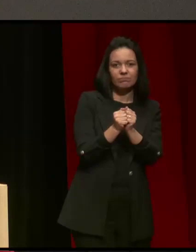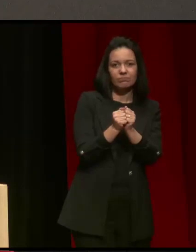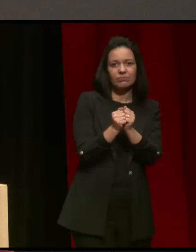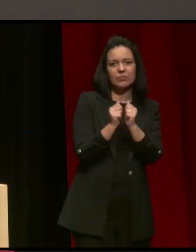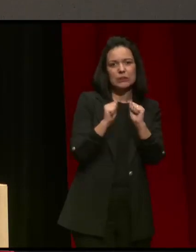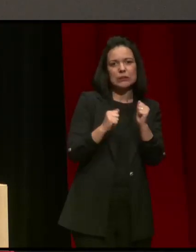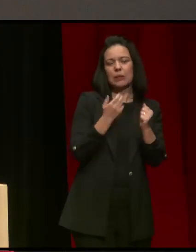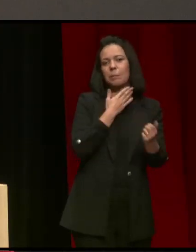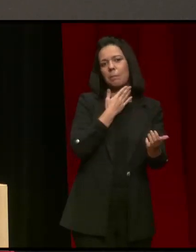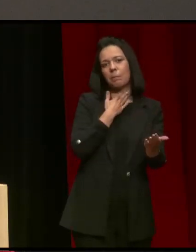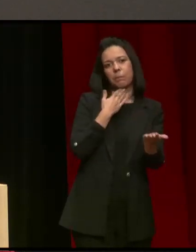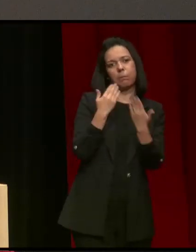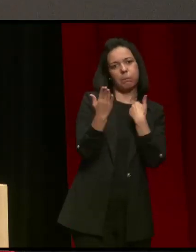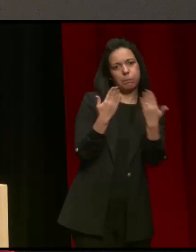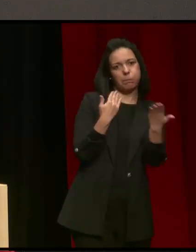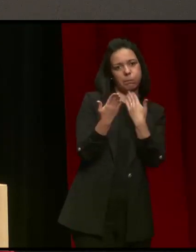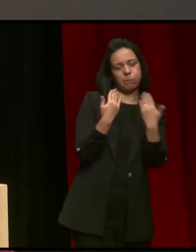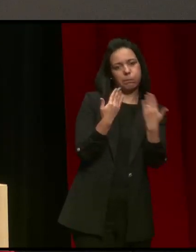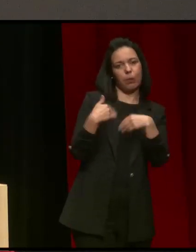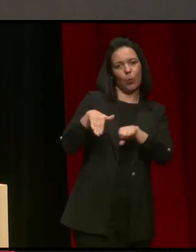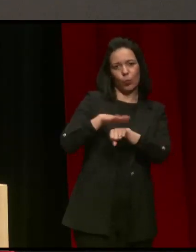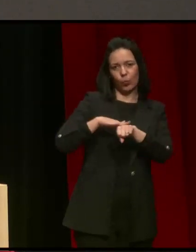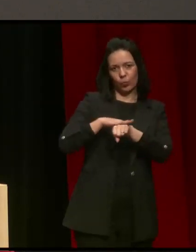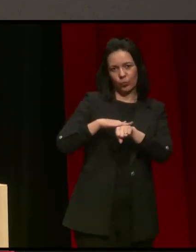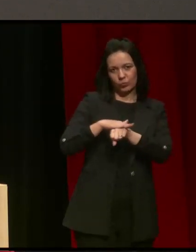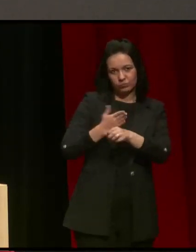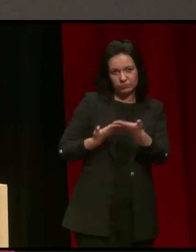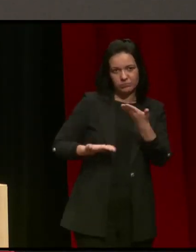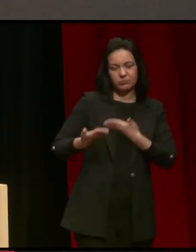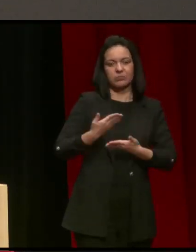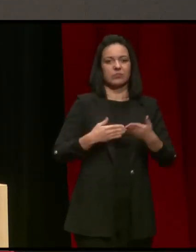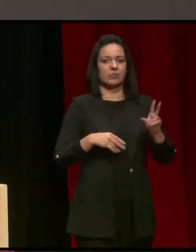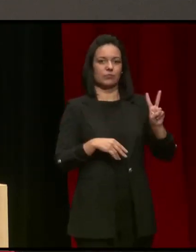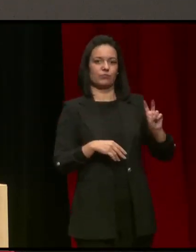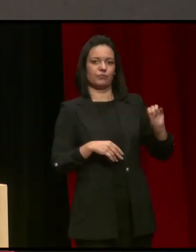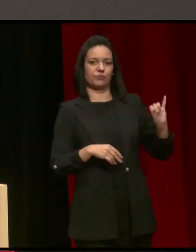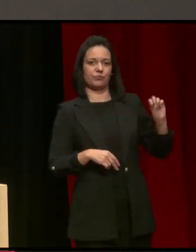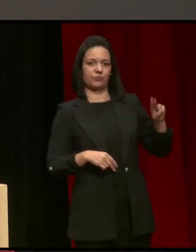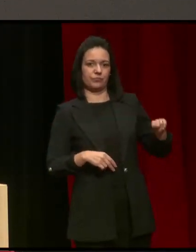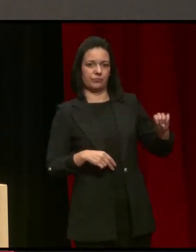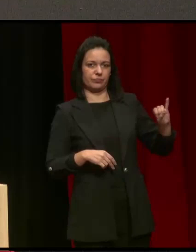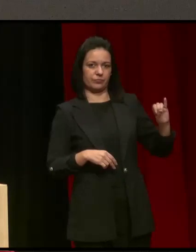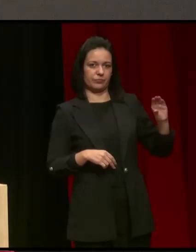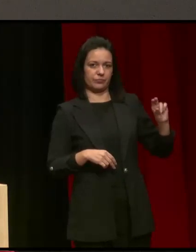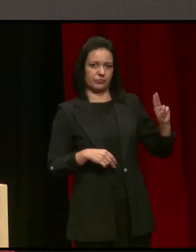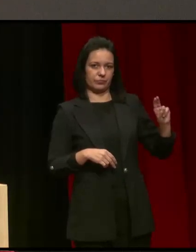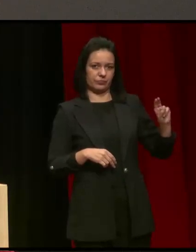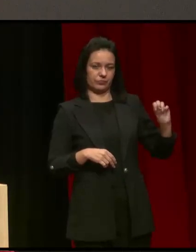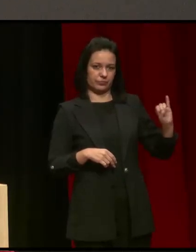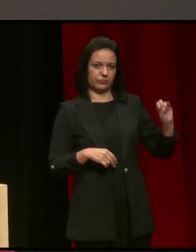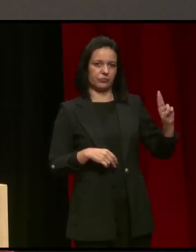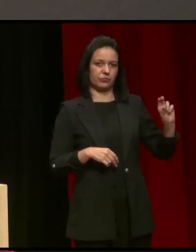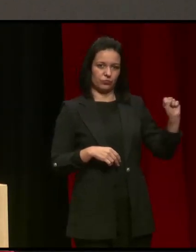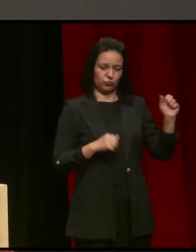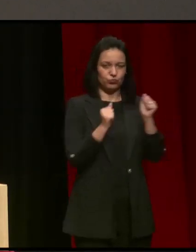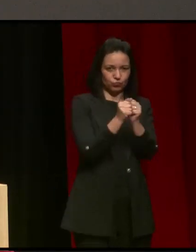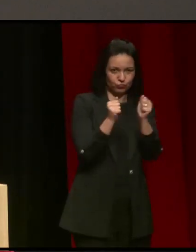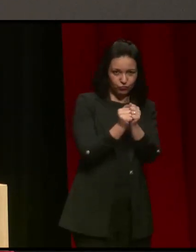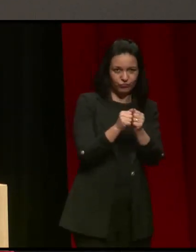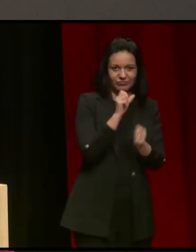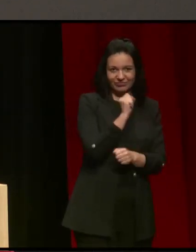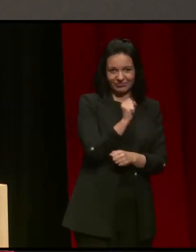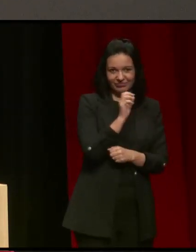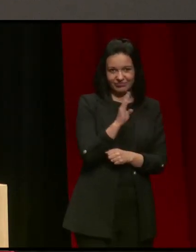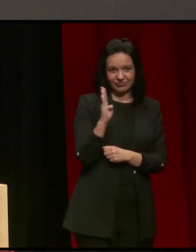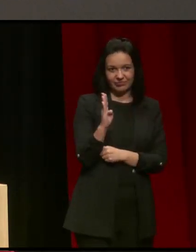essa conversa, compartilhando essa conversa com o Vinícius, que é um amigo já querido de caminhada aqui na SBB, e com